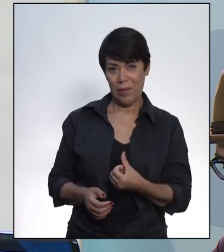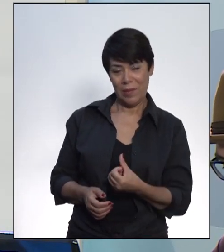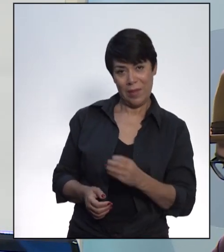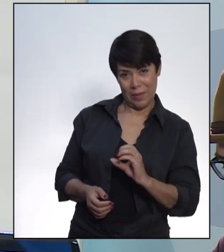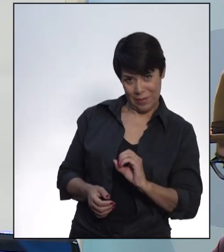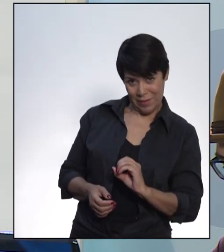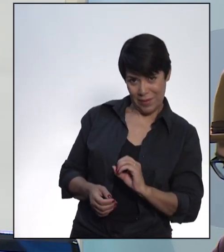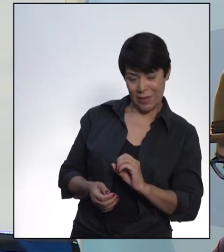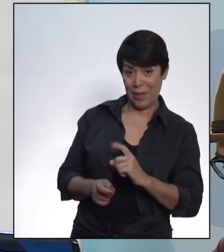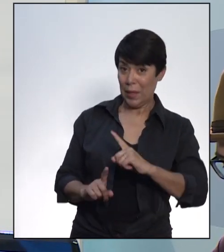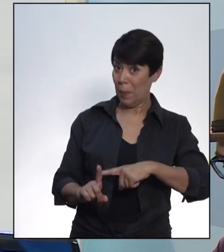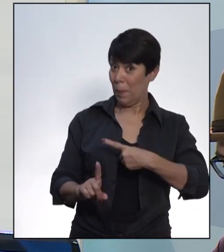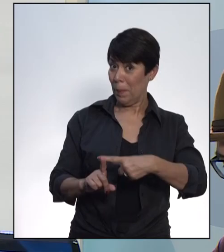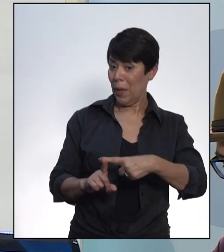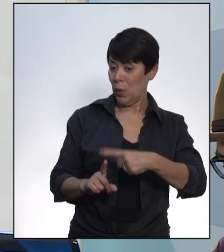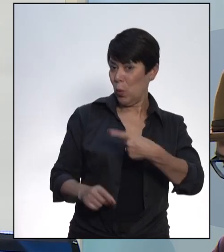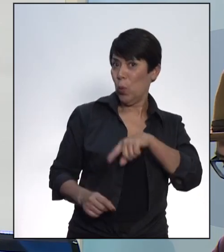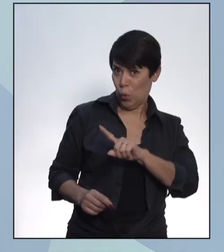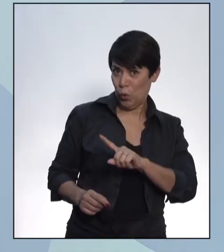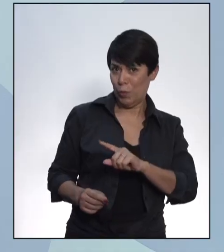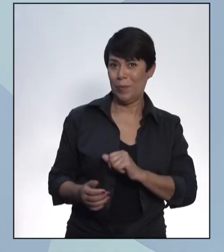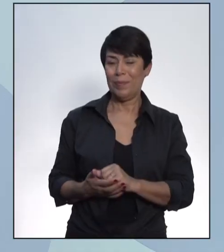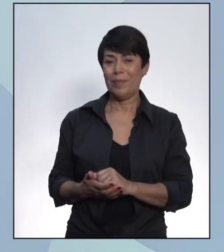960, somo com o último,